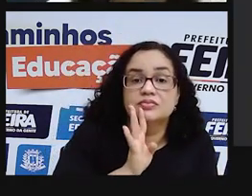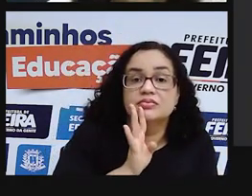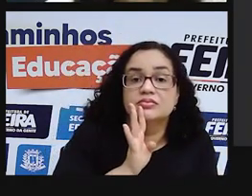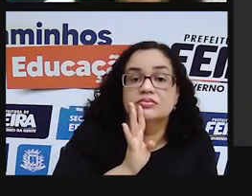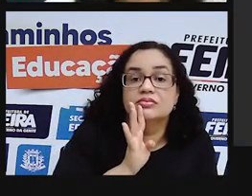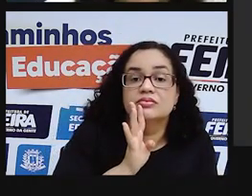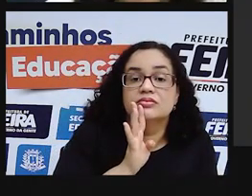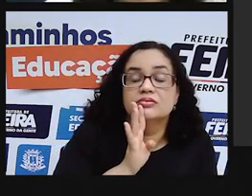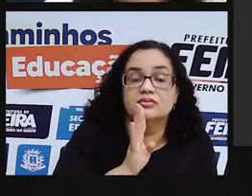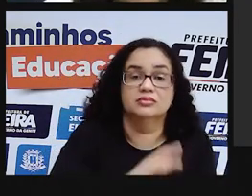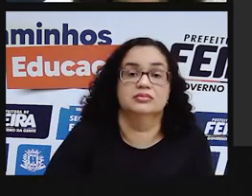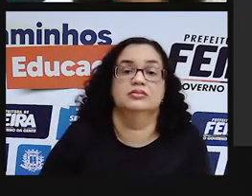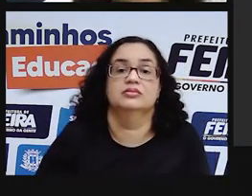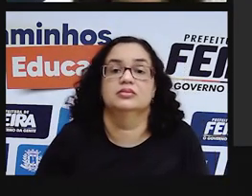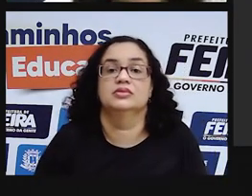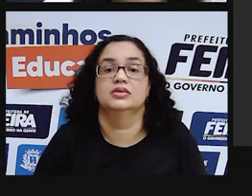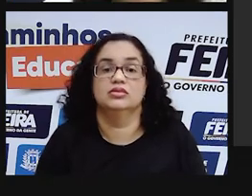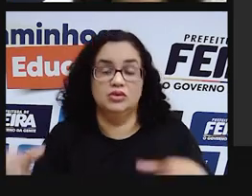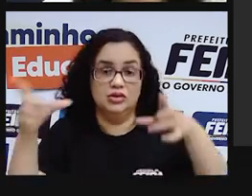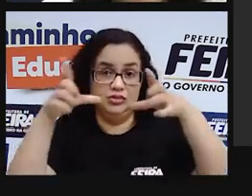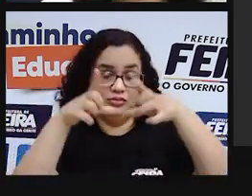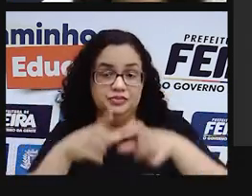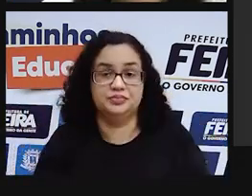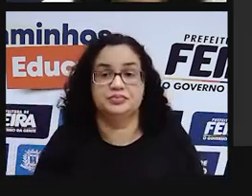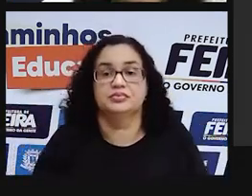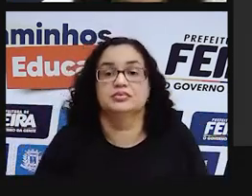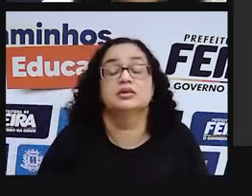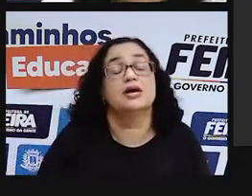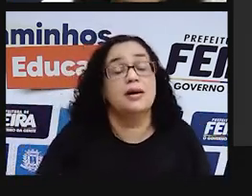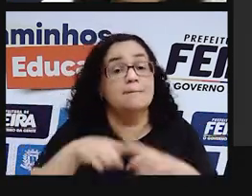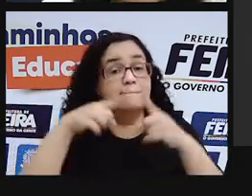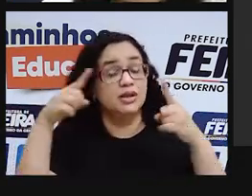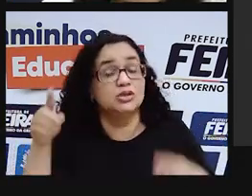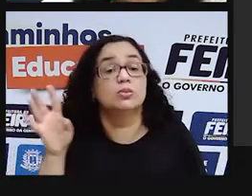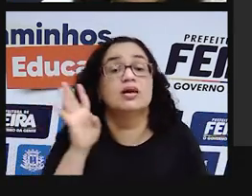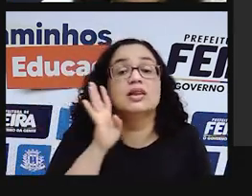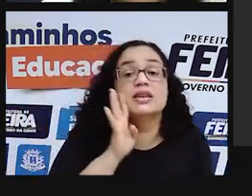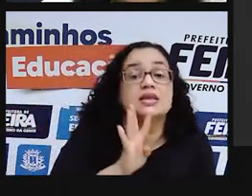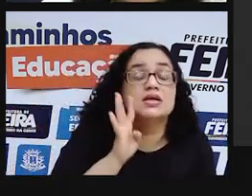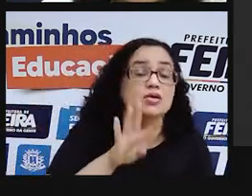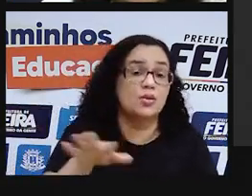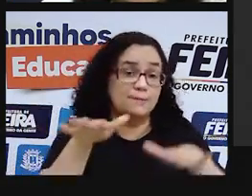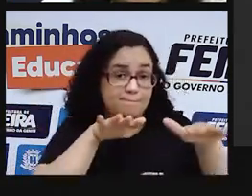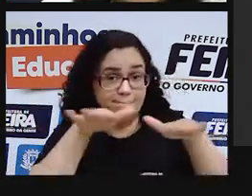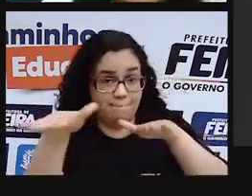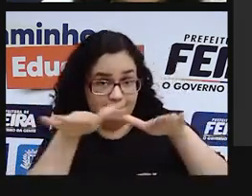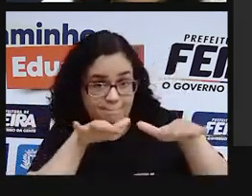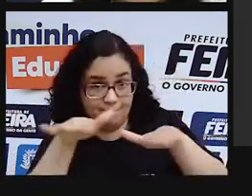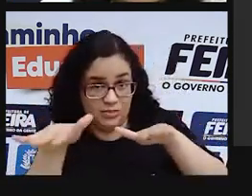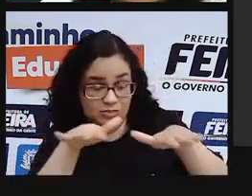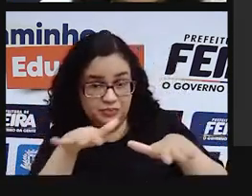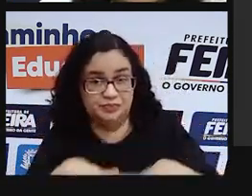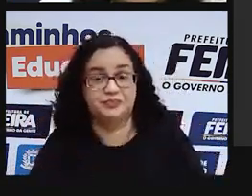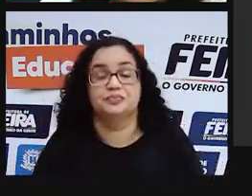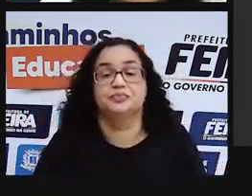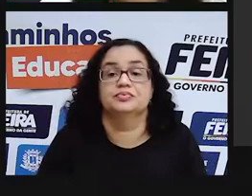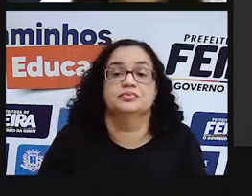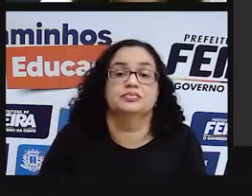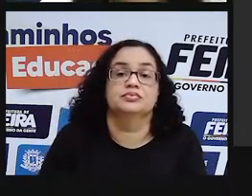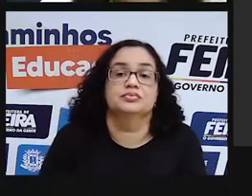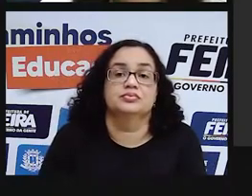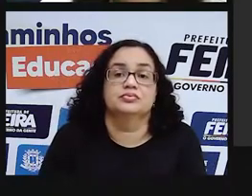imagens elas vão sendo baixadas né Aos poucos mas como é interessante a movimentação que eu posso fazer